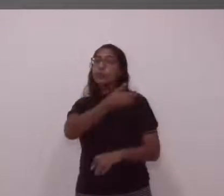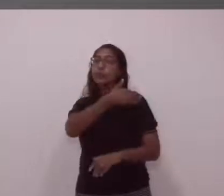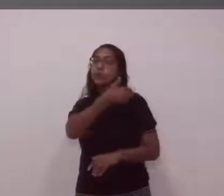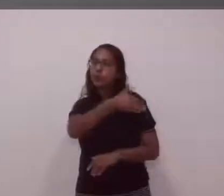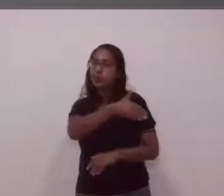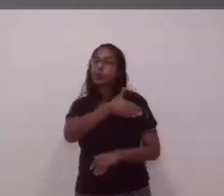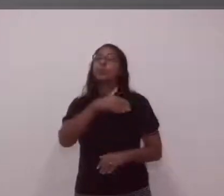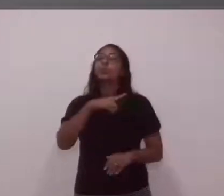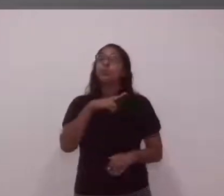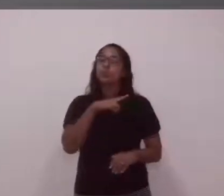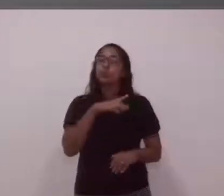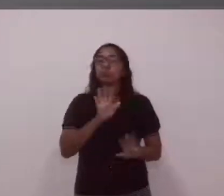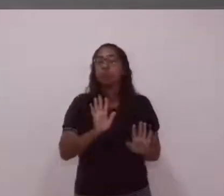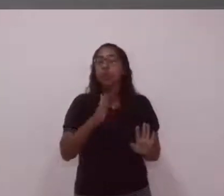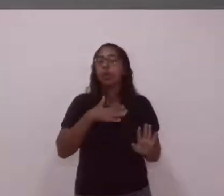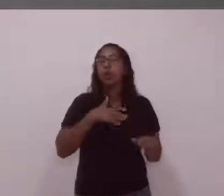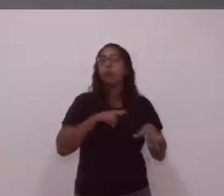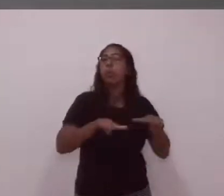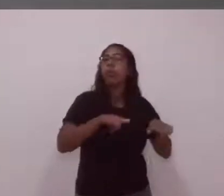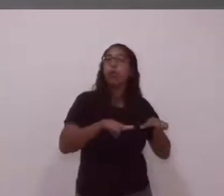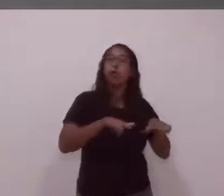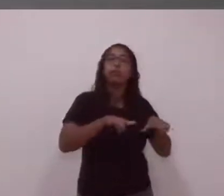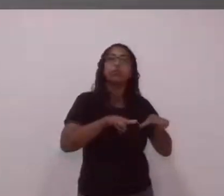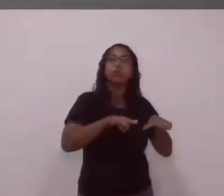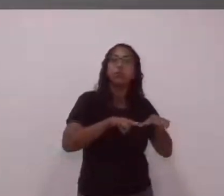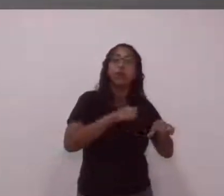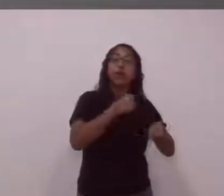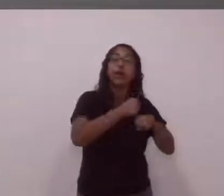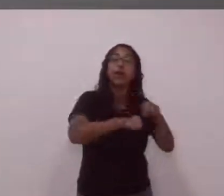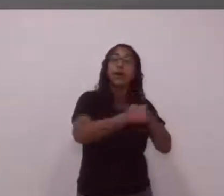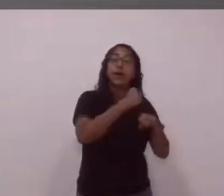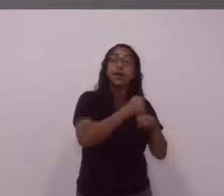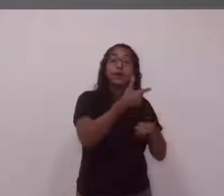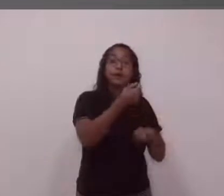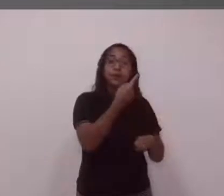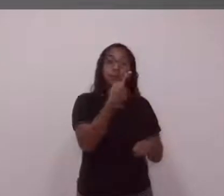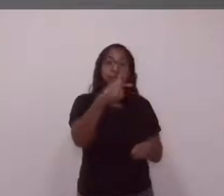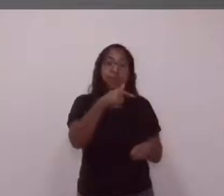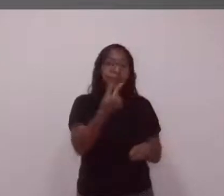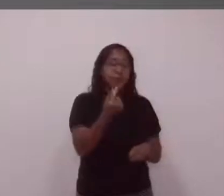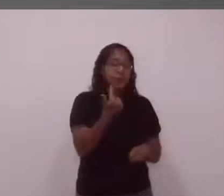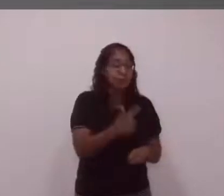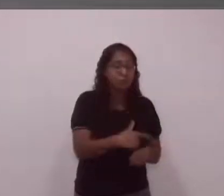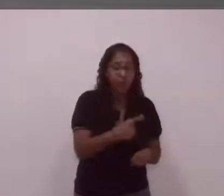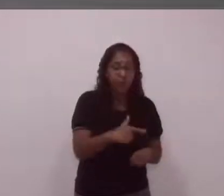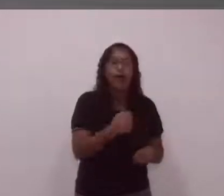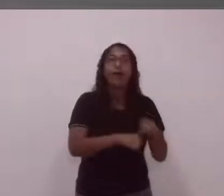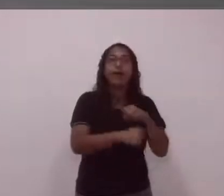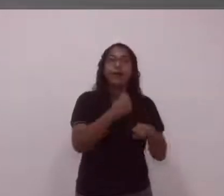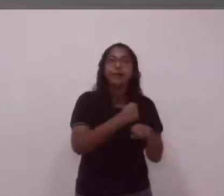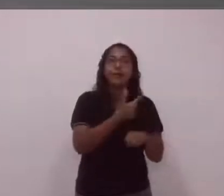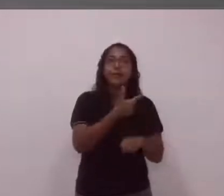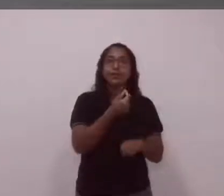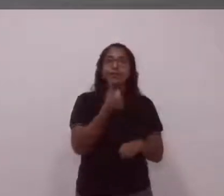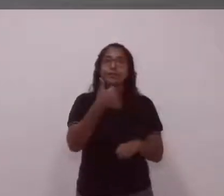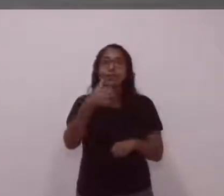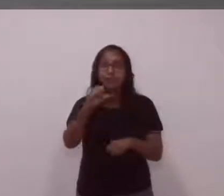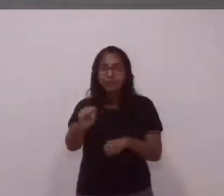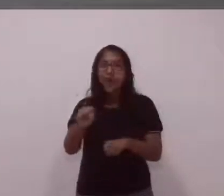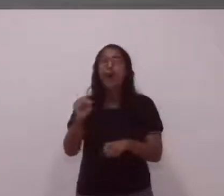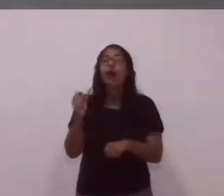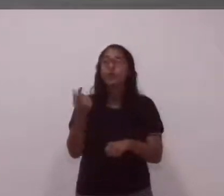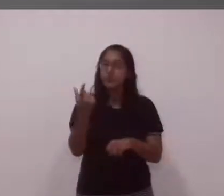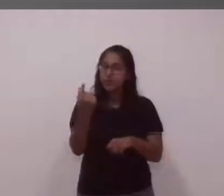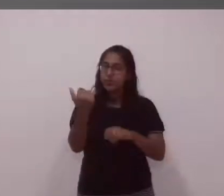enfrentei fui trabalhando 2017 a gente não tem dinheiro 2018 a gente consegue dinheiro através de muita